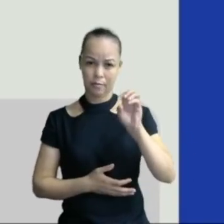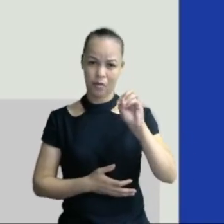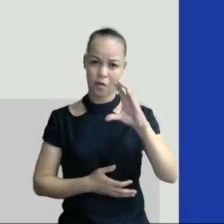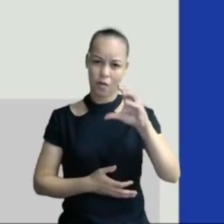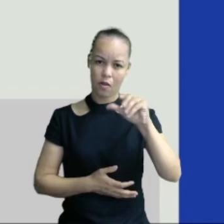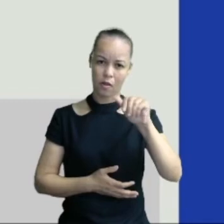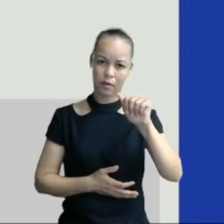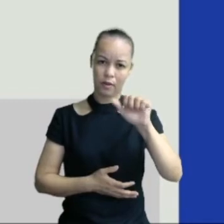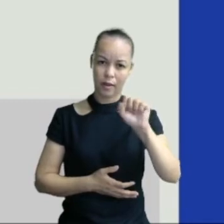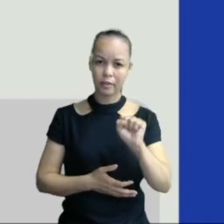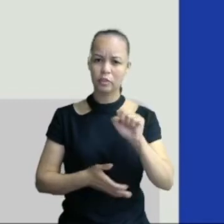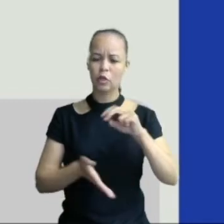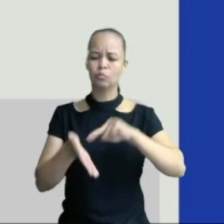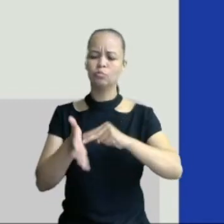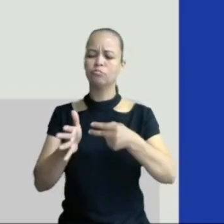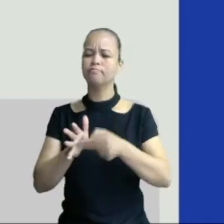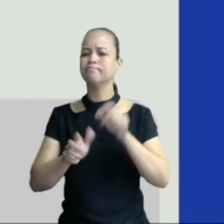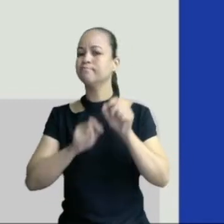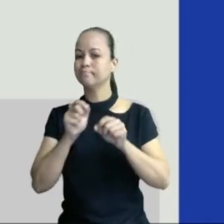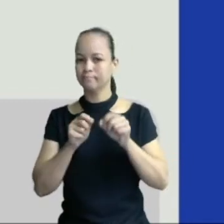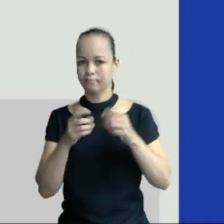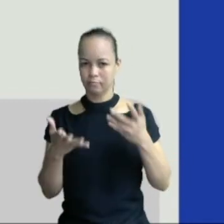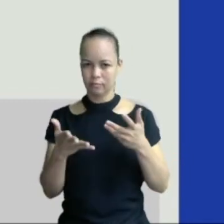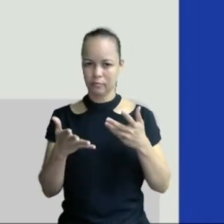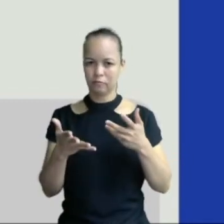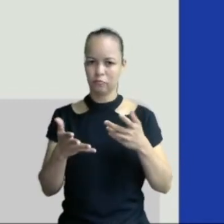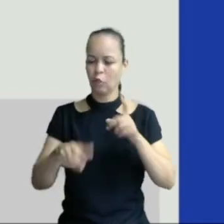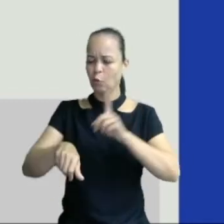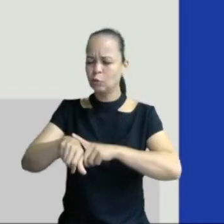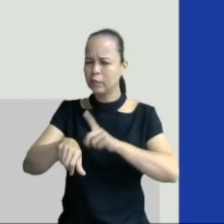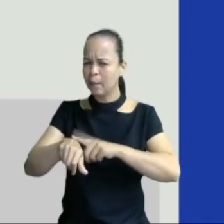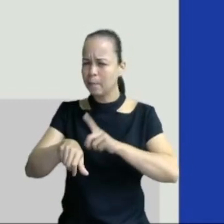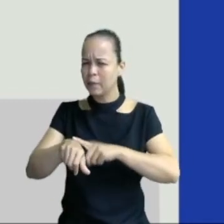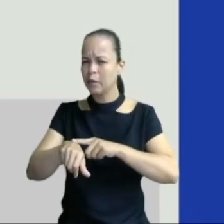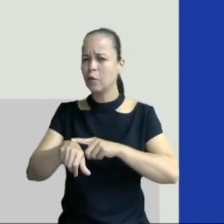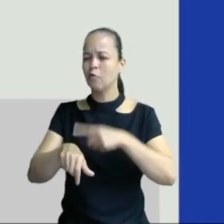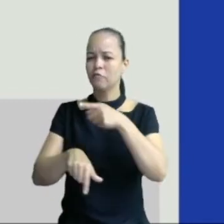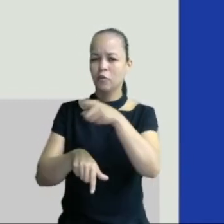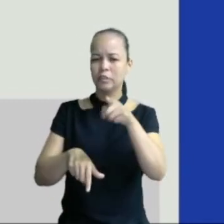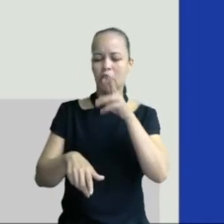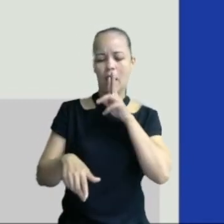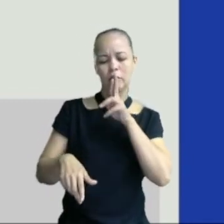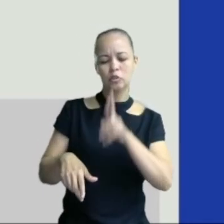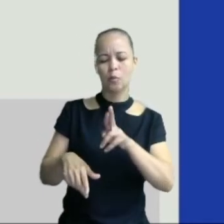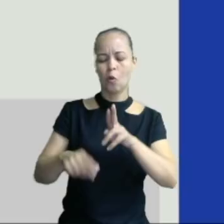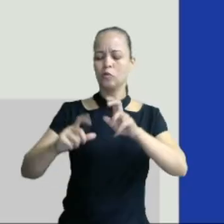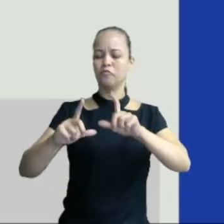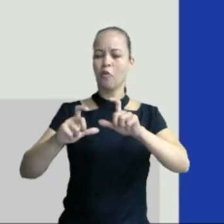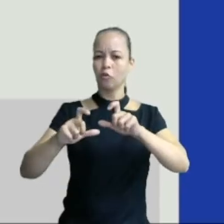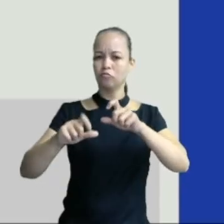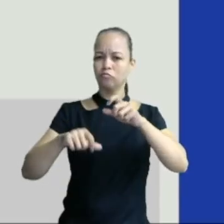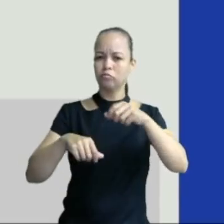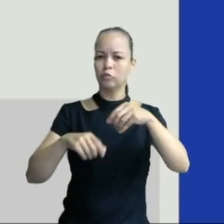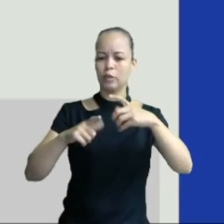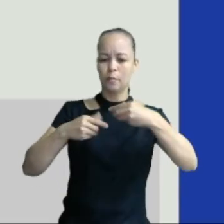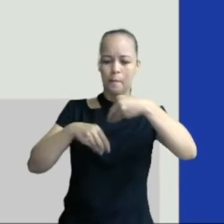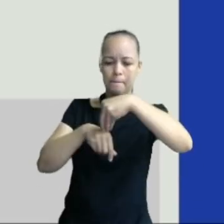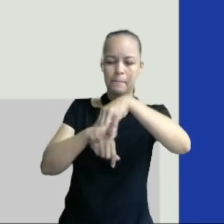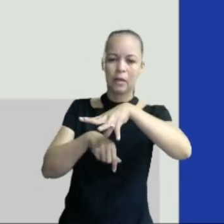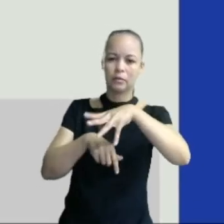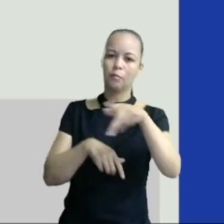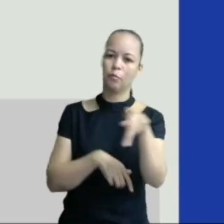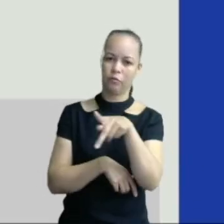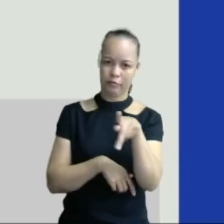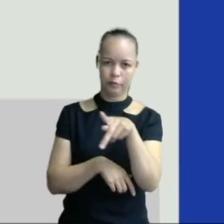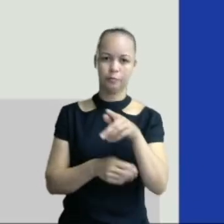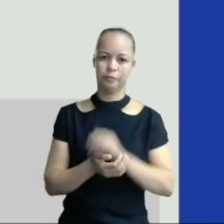essas perguntas aí no teu caderno, responde, tira a foto e manda para o teu professor. Olha o compromisso, tá, pessoal?